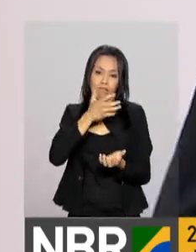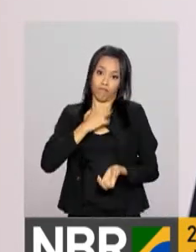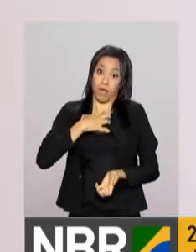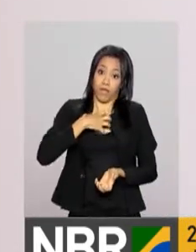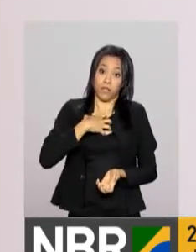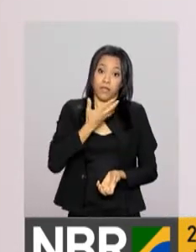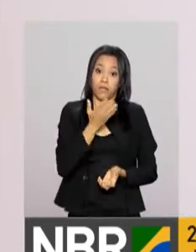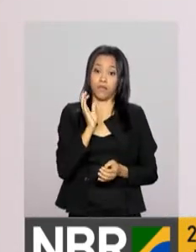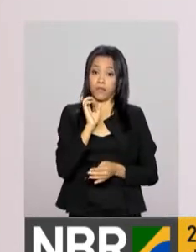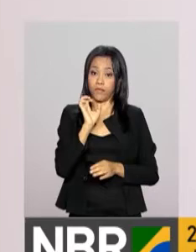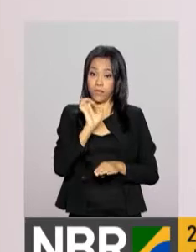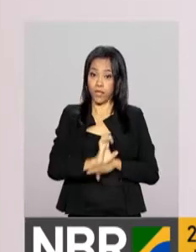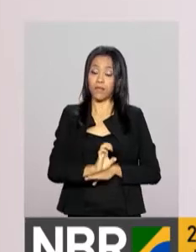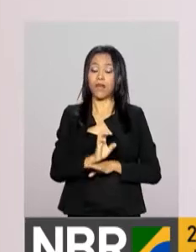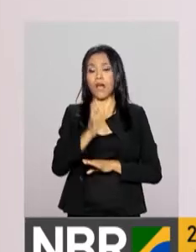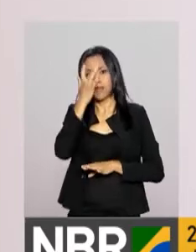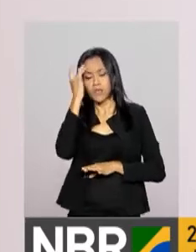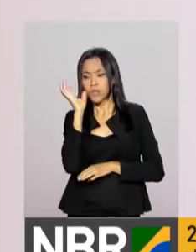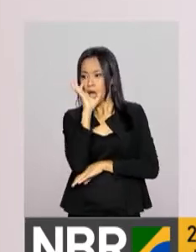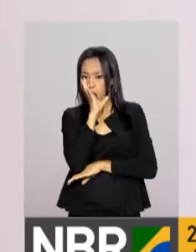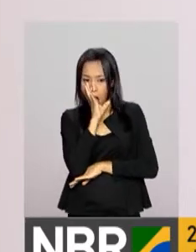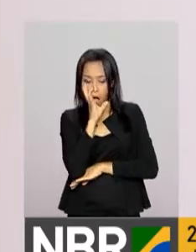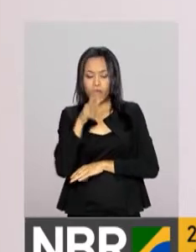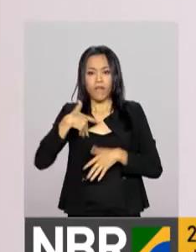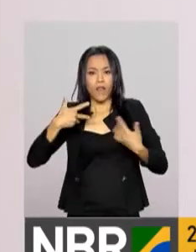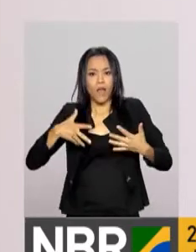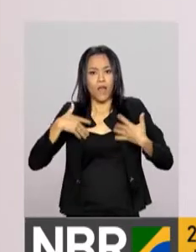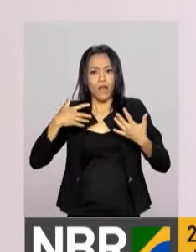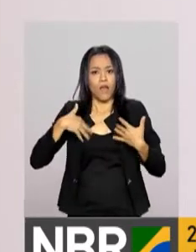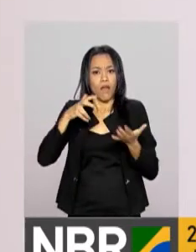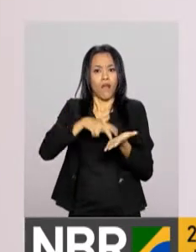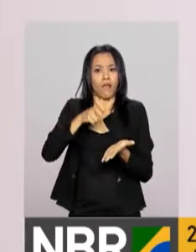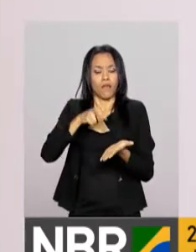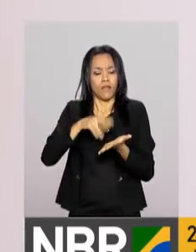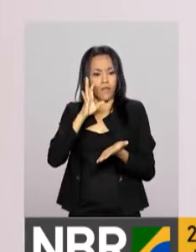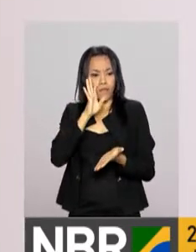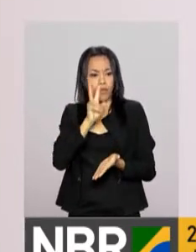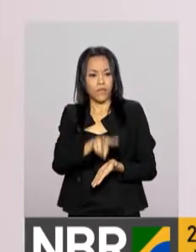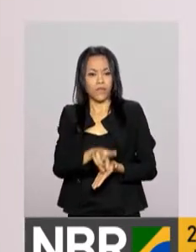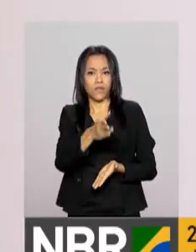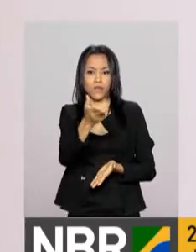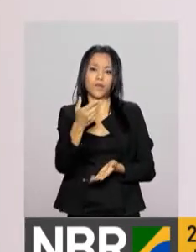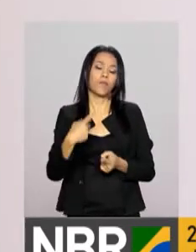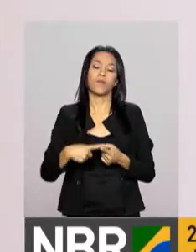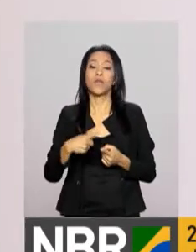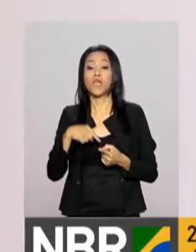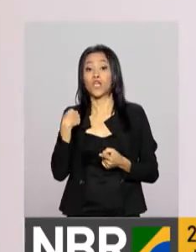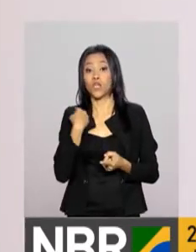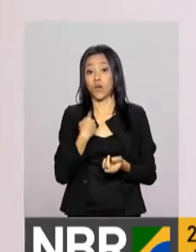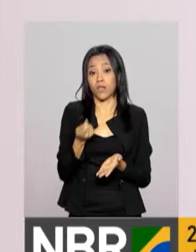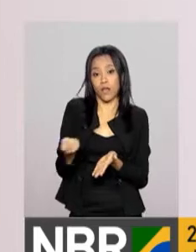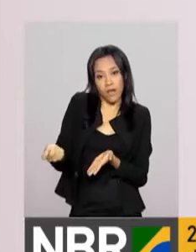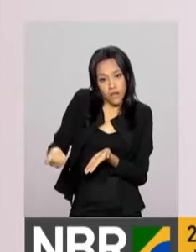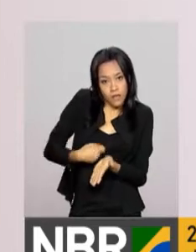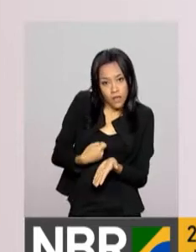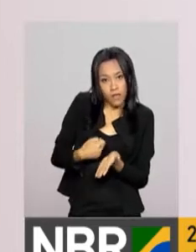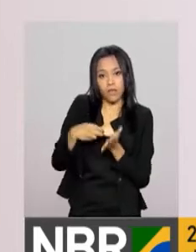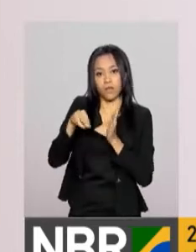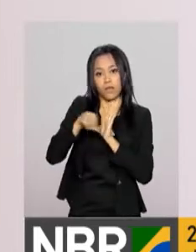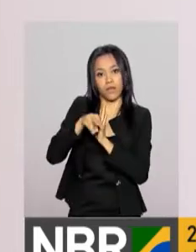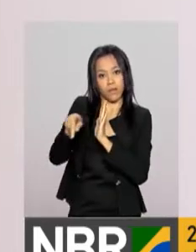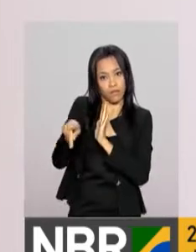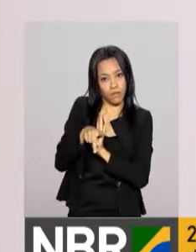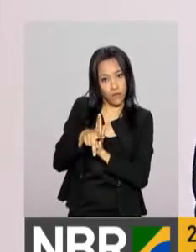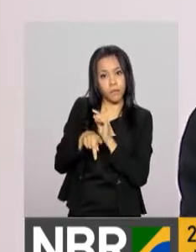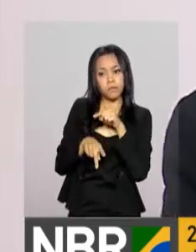uma alegria extraordinária para as pessoas porque é as pessoas perceberam ao mesmo tempo que nós assinamos uma medida provisória que